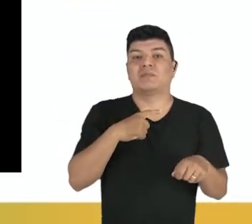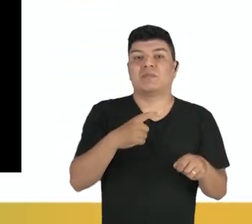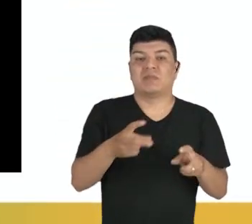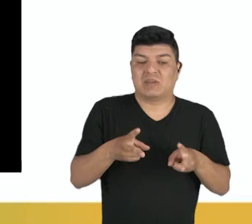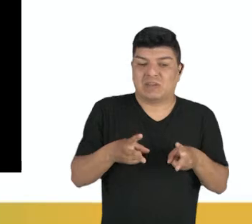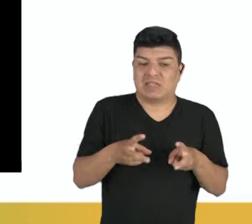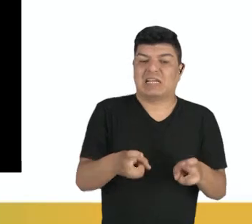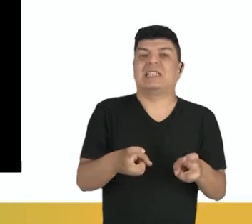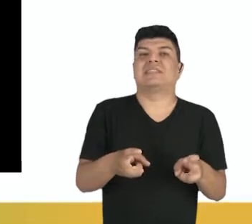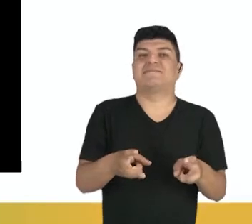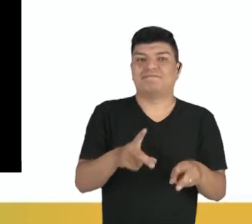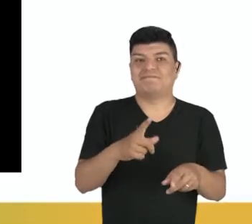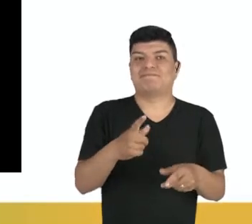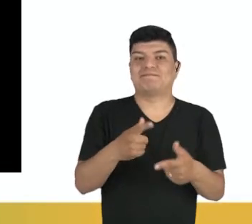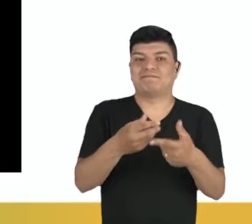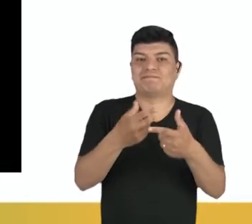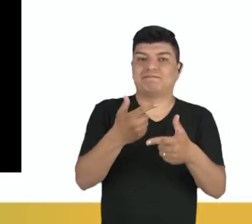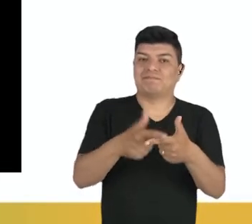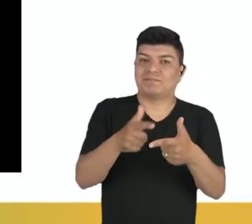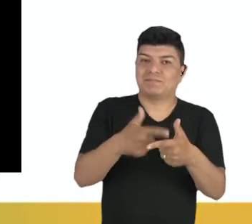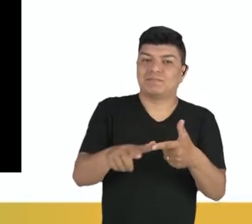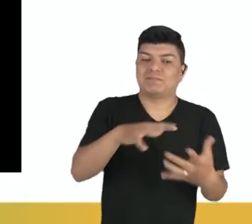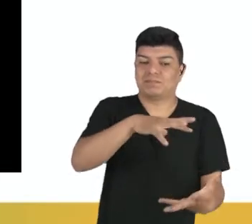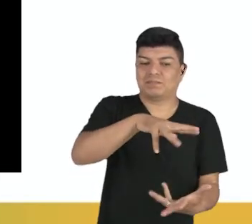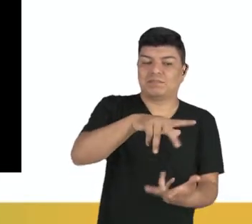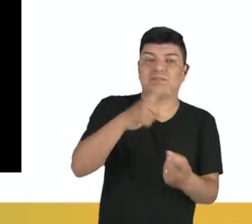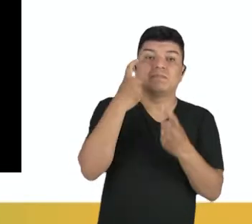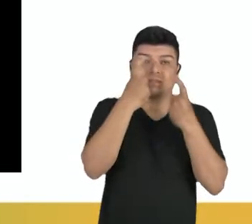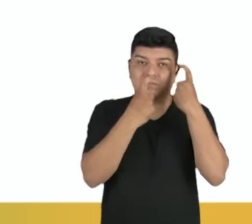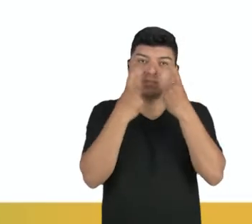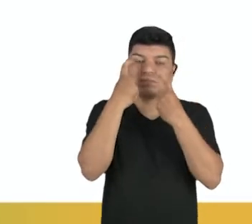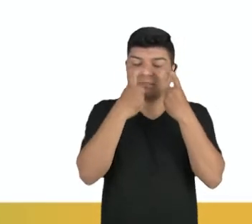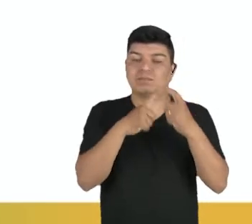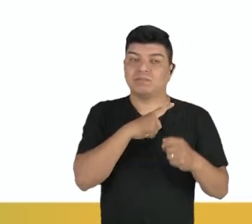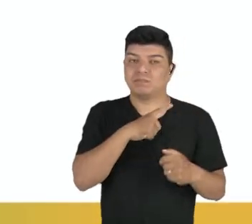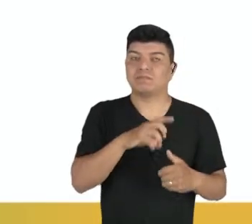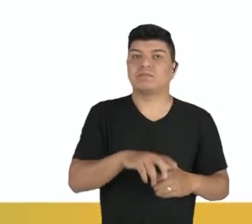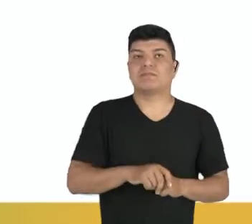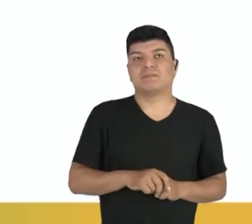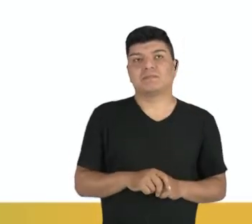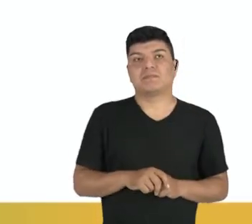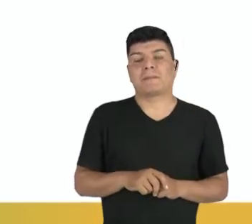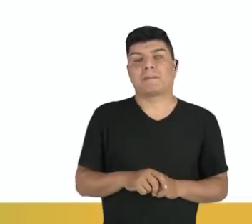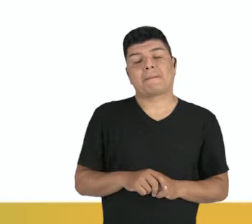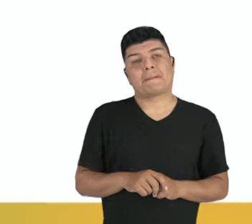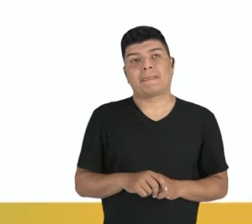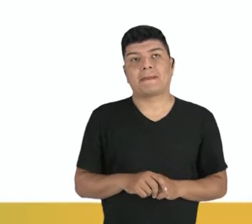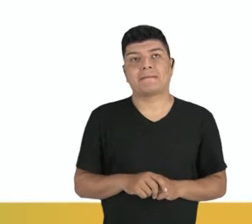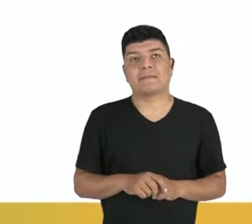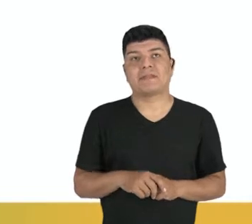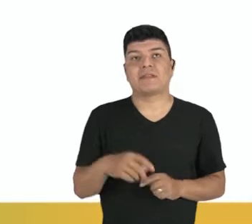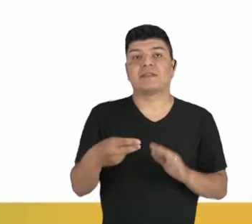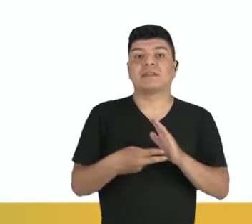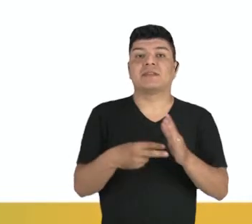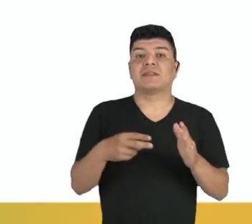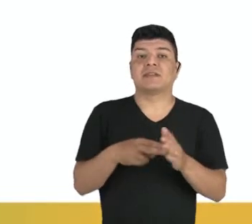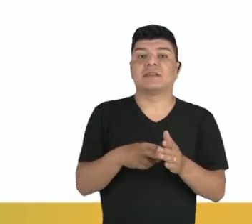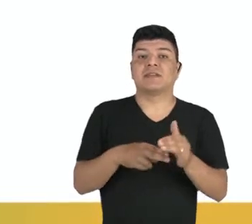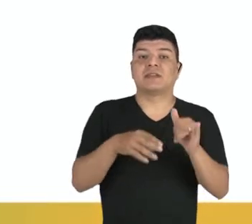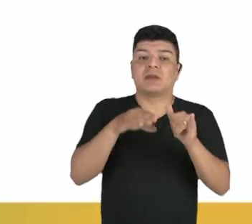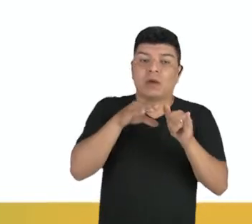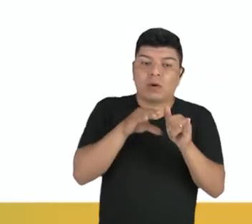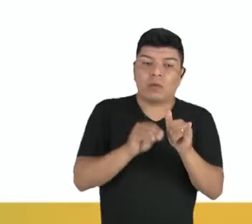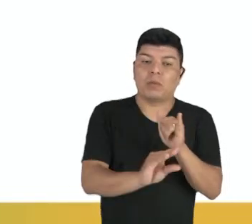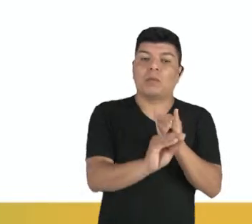atingir diretamente o planeta. Então há essa preocupação em relação a isto. O que seria então a inversão térmica? Já ouviu